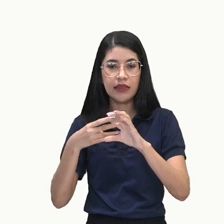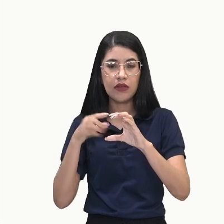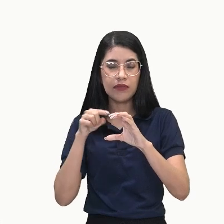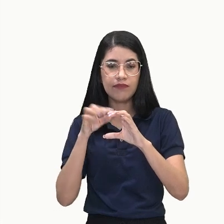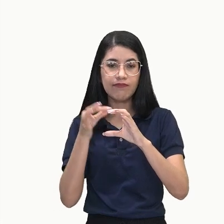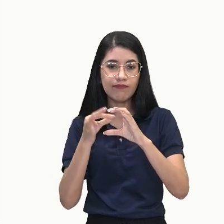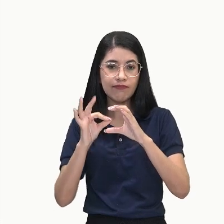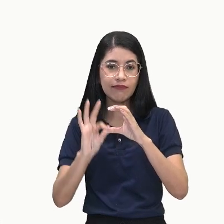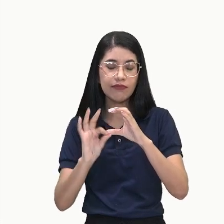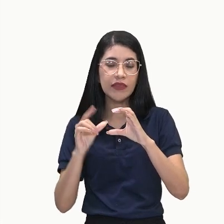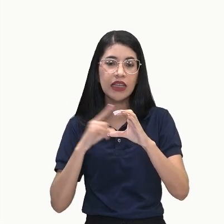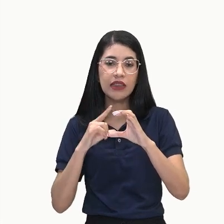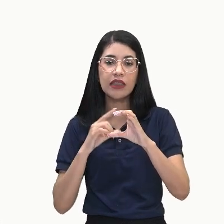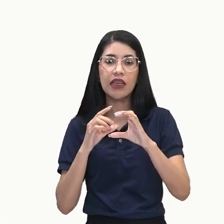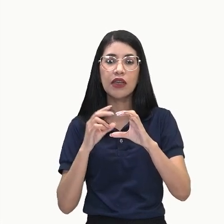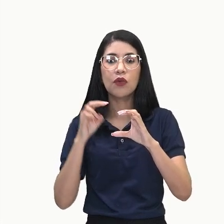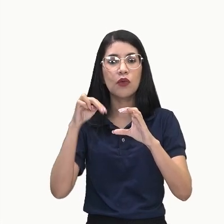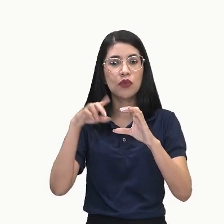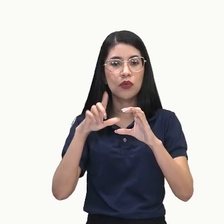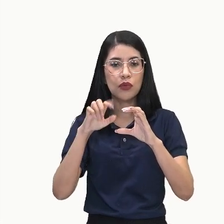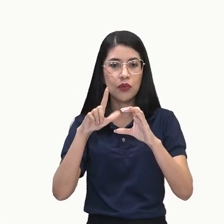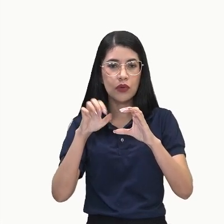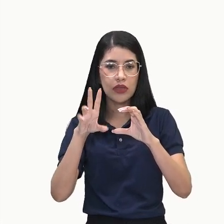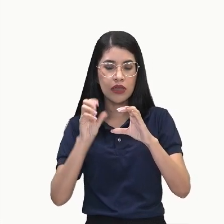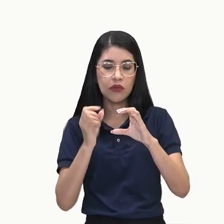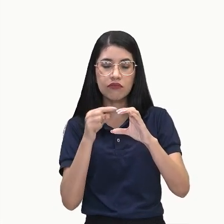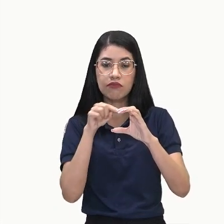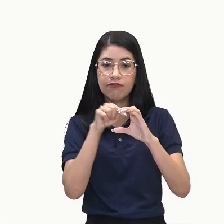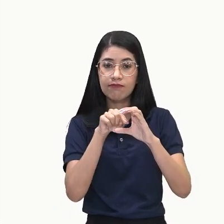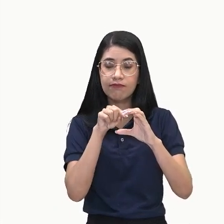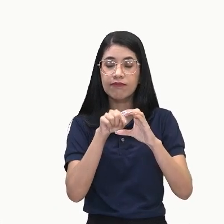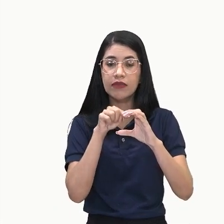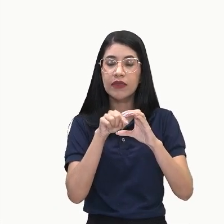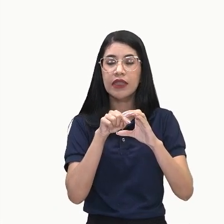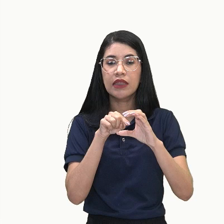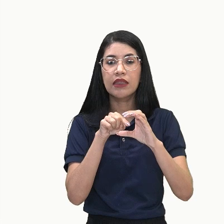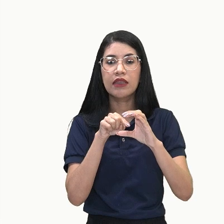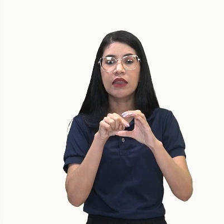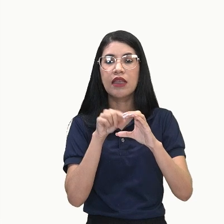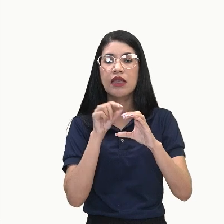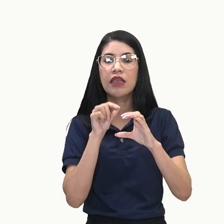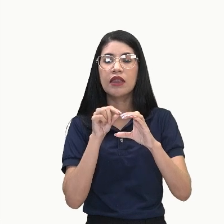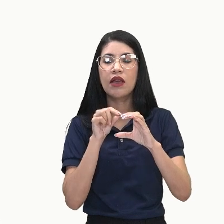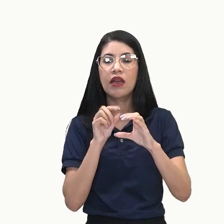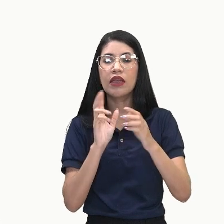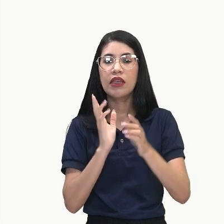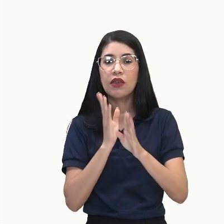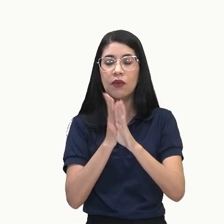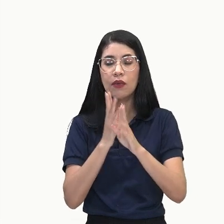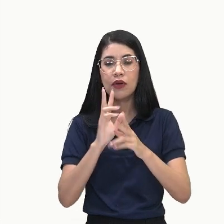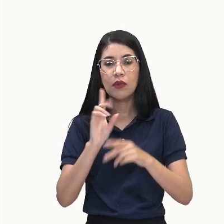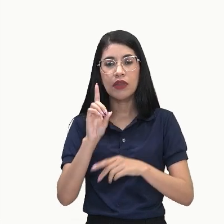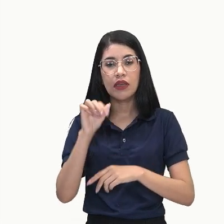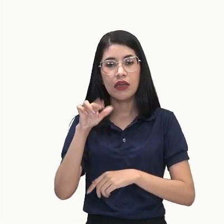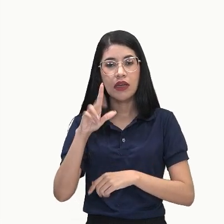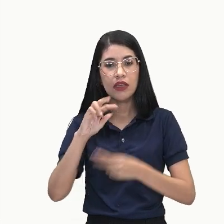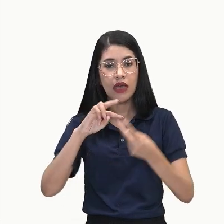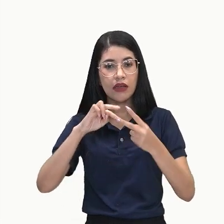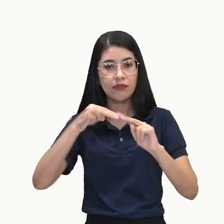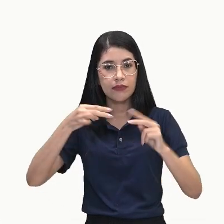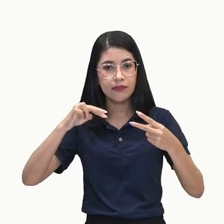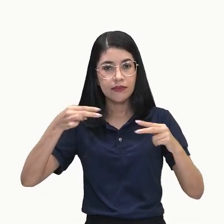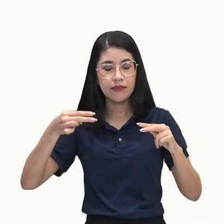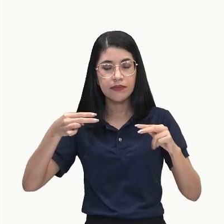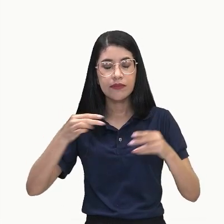eucariontes eles vão ter o núcleo. E aqui dentro do núcleo é que vai estar o DNA, no seu